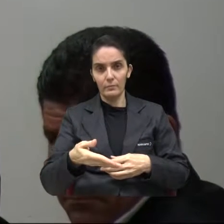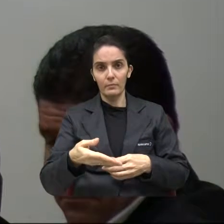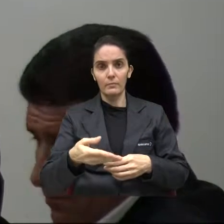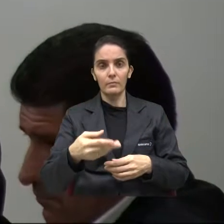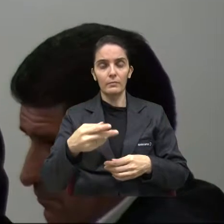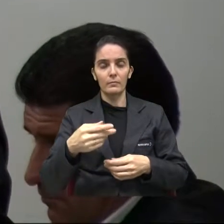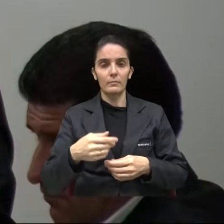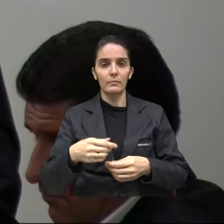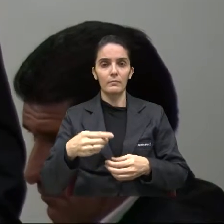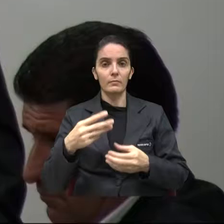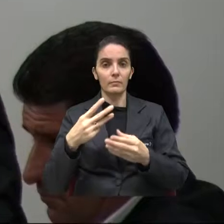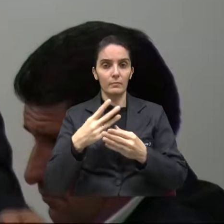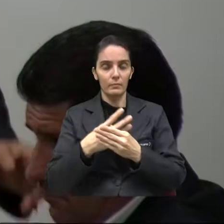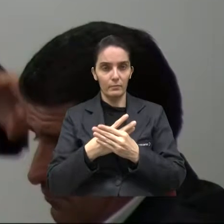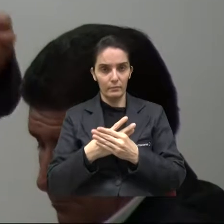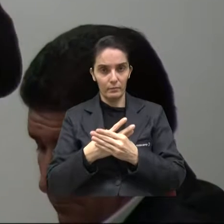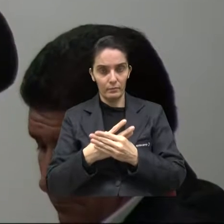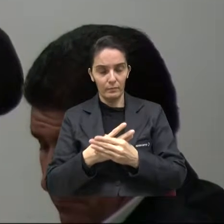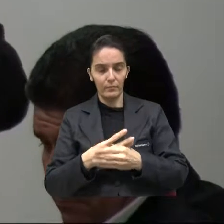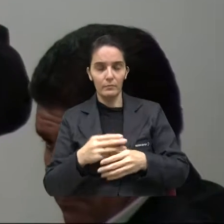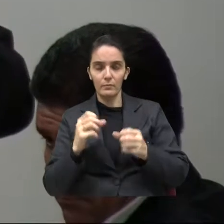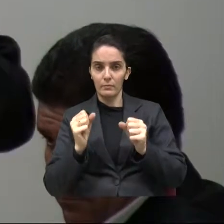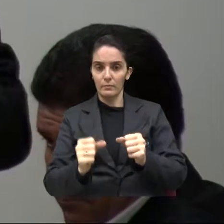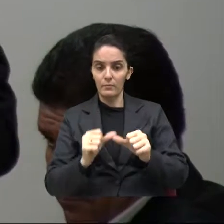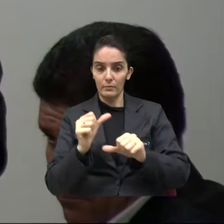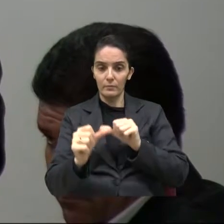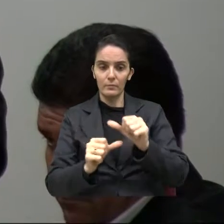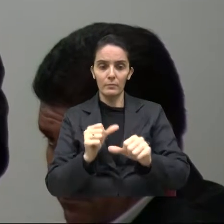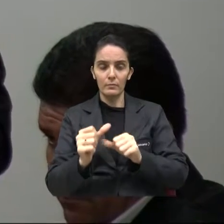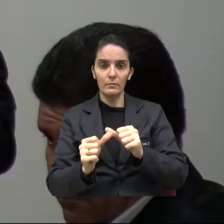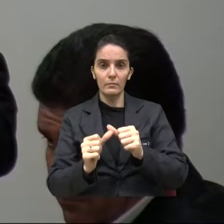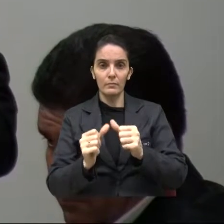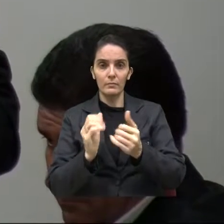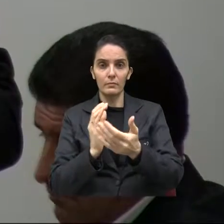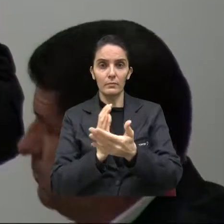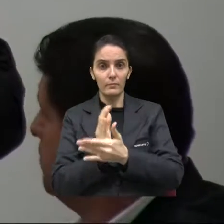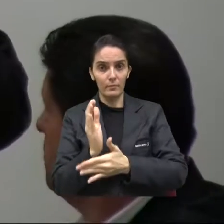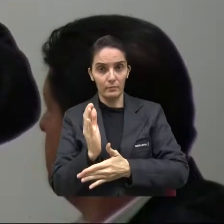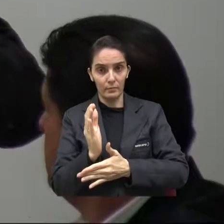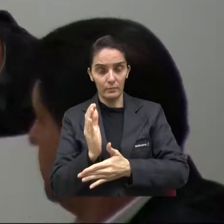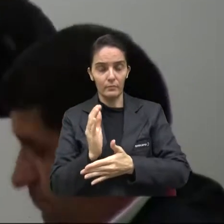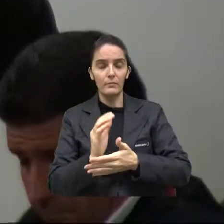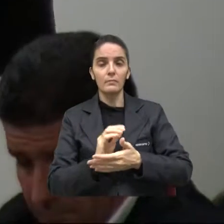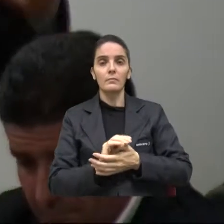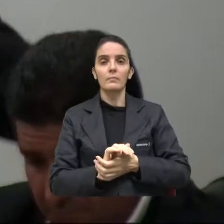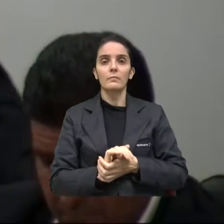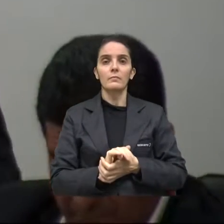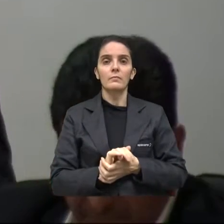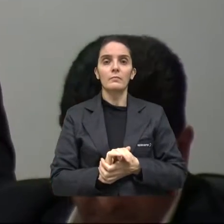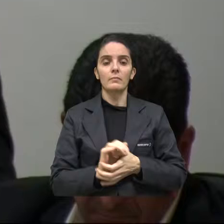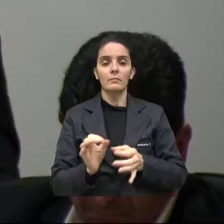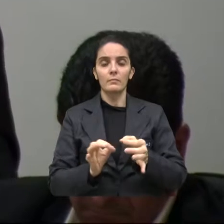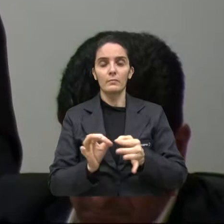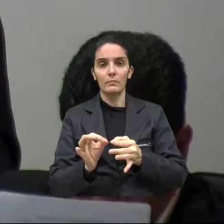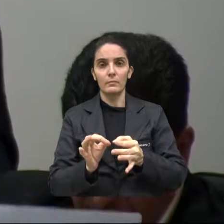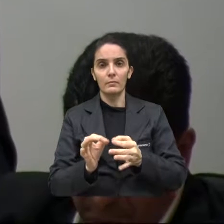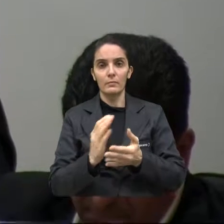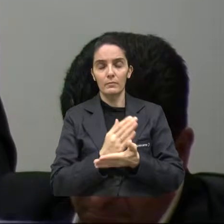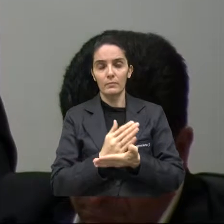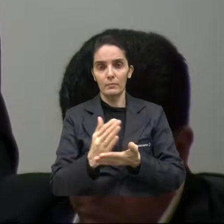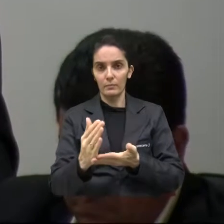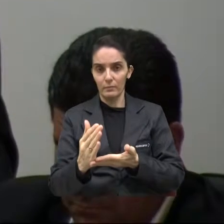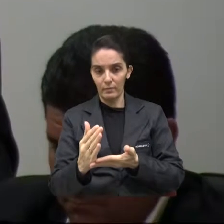que possa mudar essa história e aprovar esse projeto para mudar o zoneamento, para que possa, através